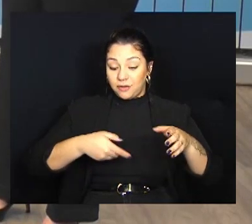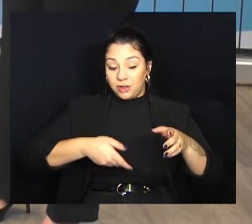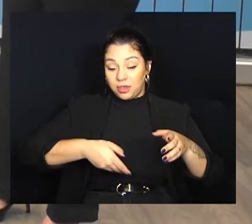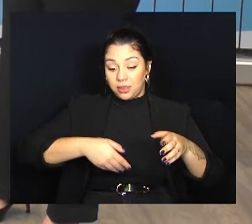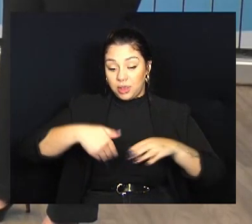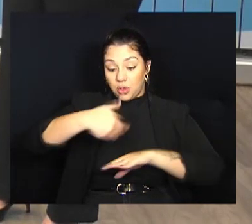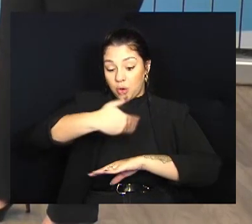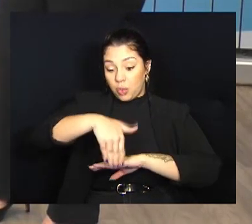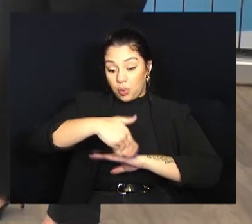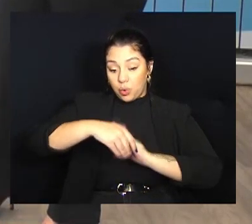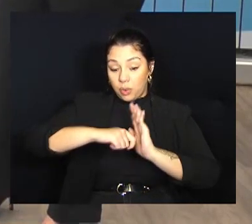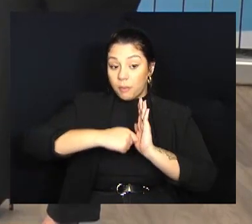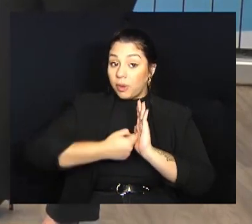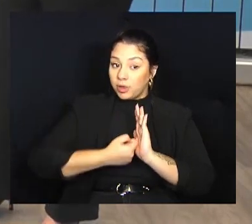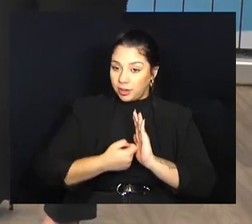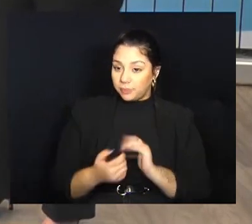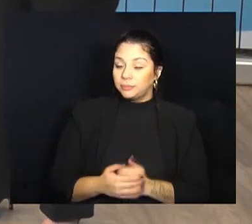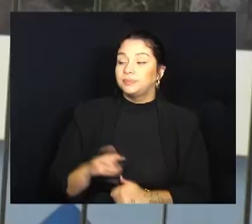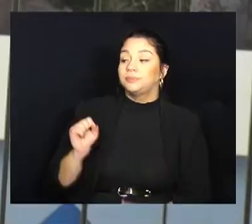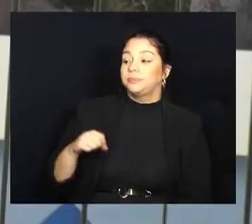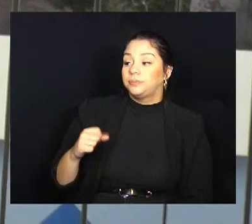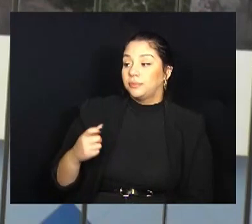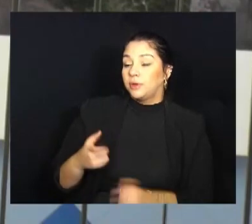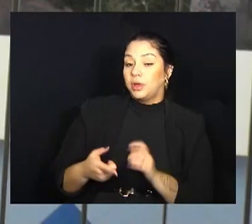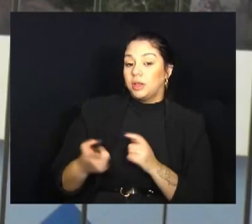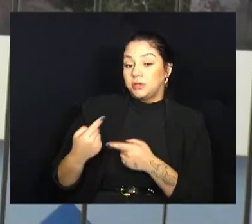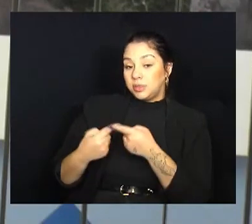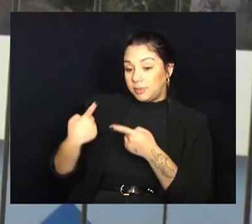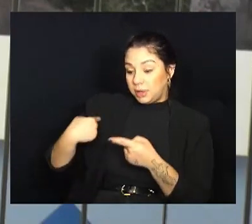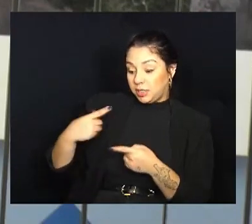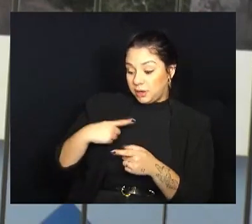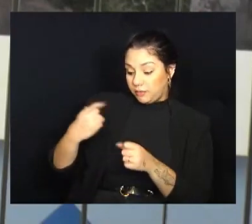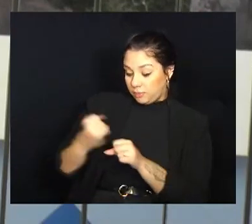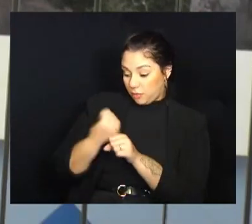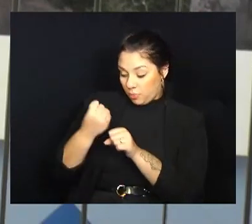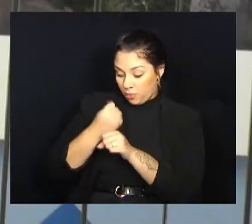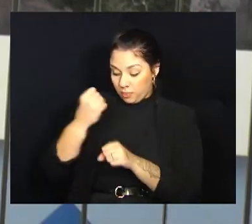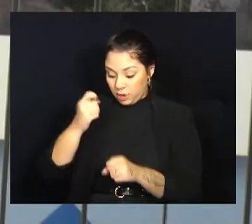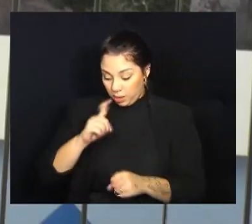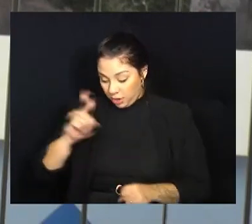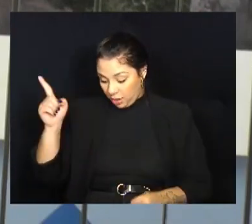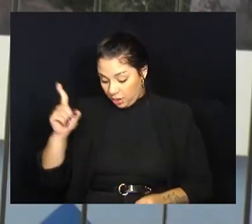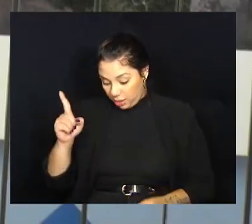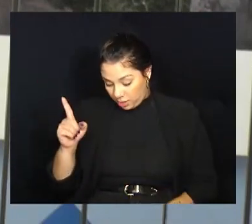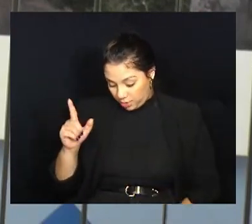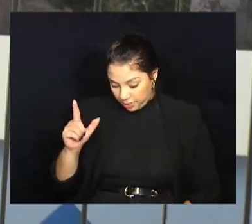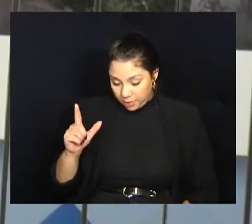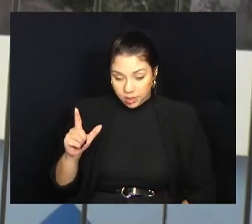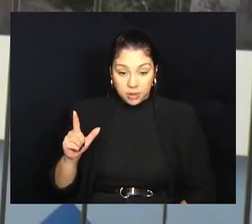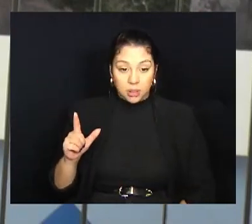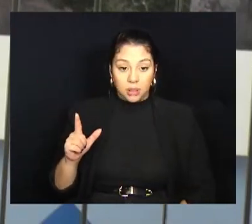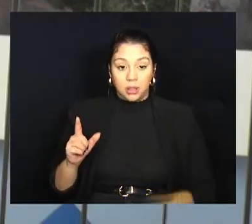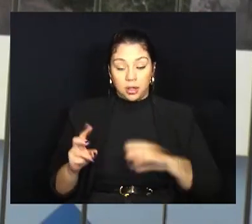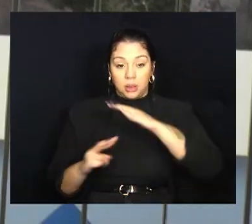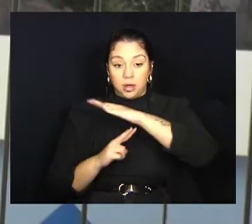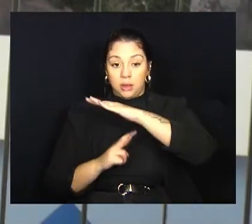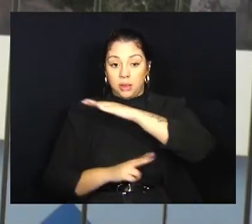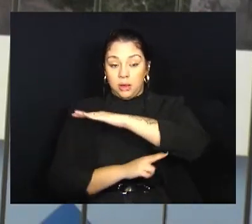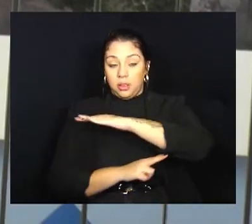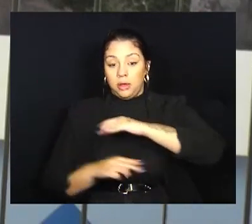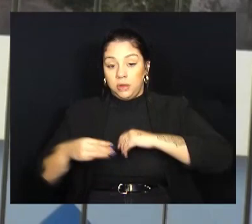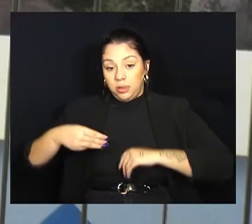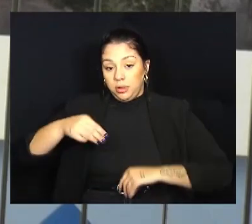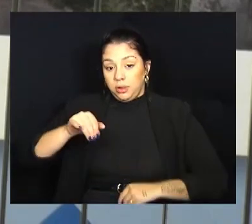da cidade. A gente falou na última semana de uma obra que está sendo realizada lá na alça de acesso do viaduto Miguel Vicente